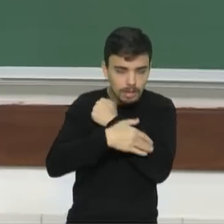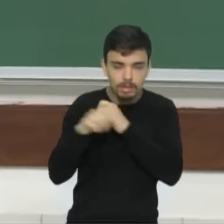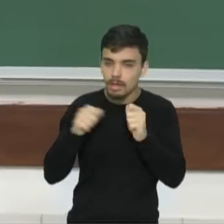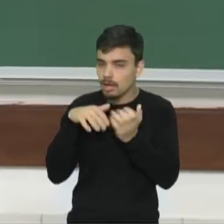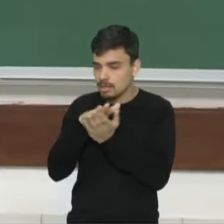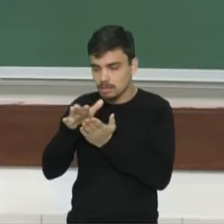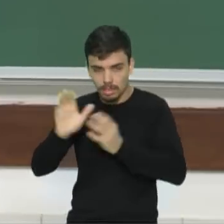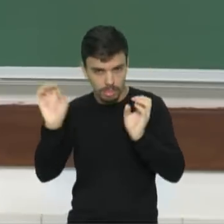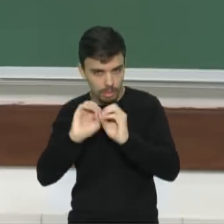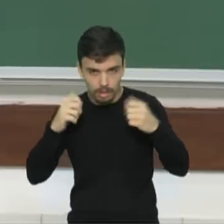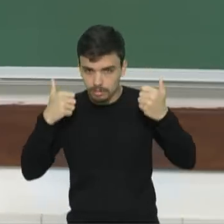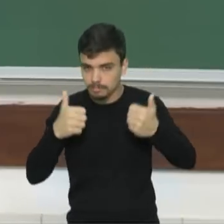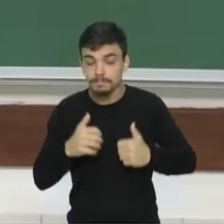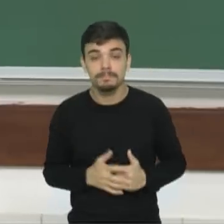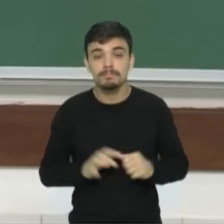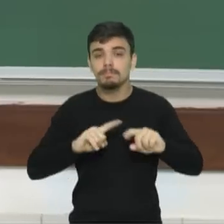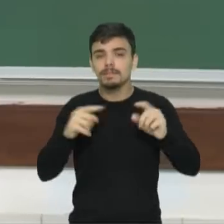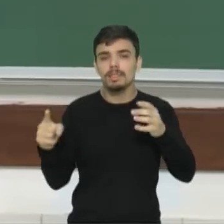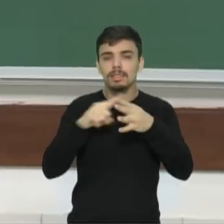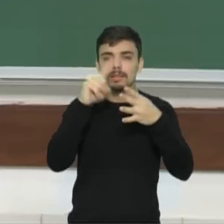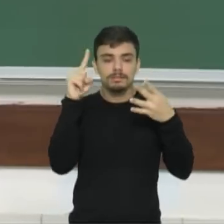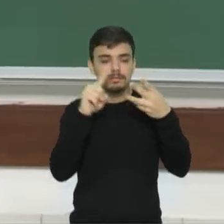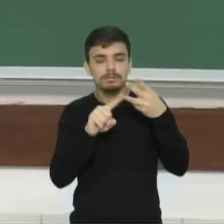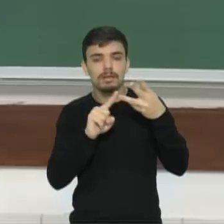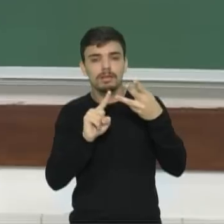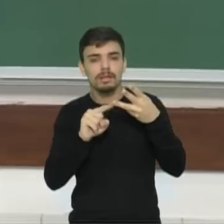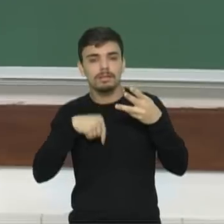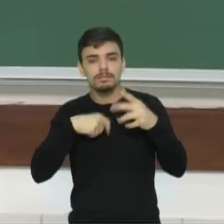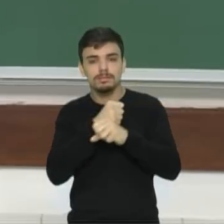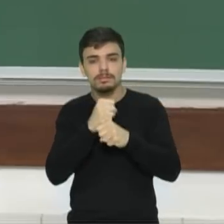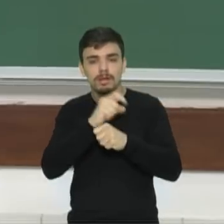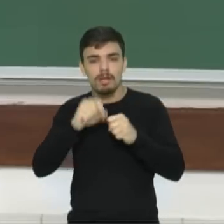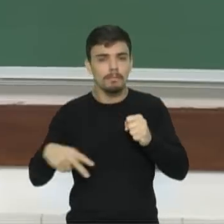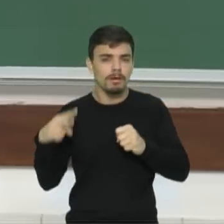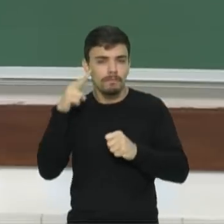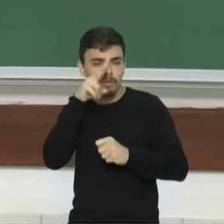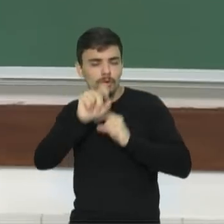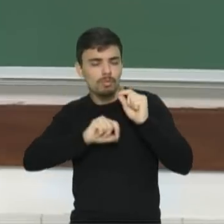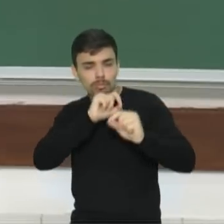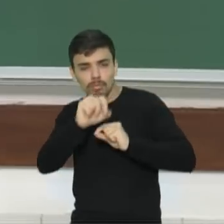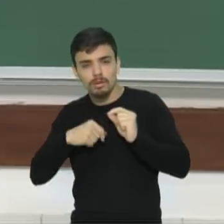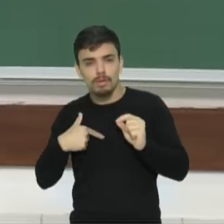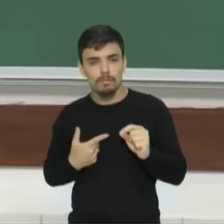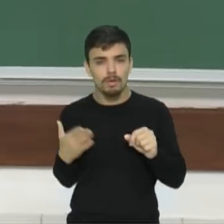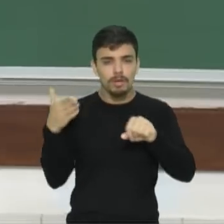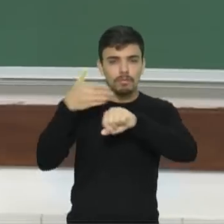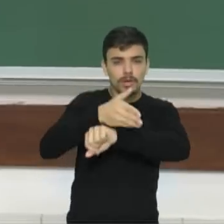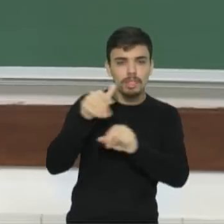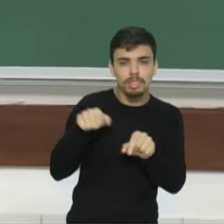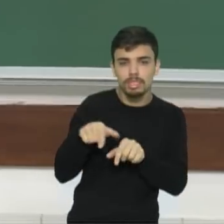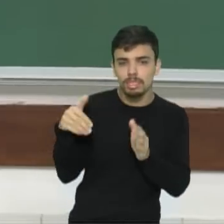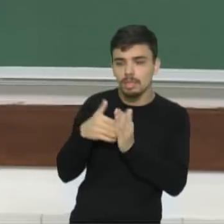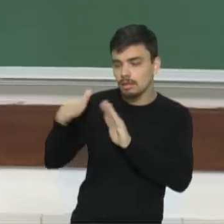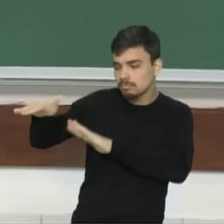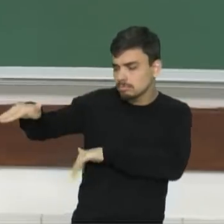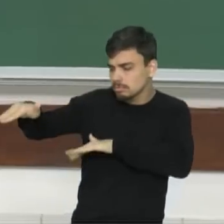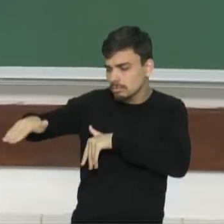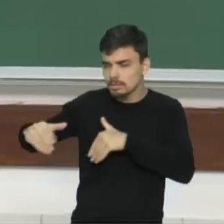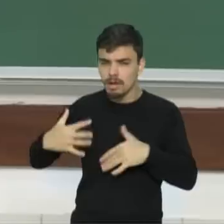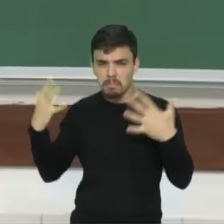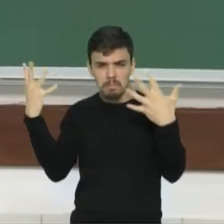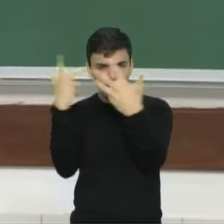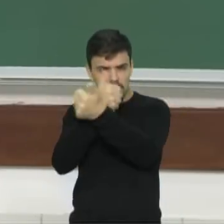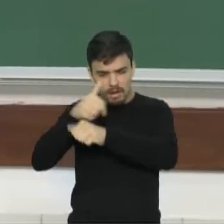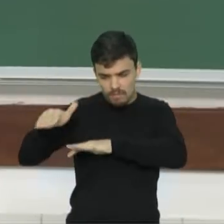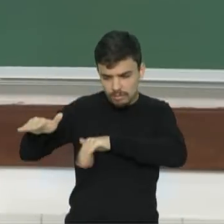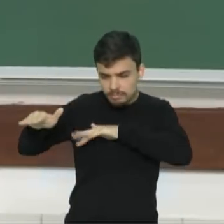custo algum. E a terceira superlua desse ano, que foi a mais forte, eu fui até o litoral do Paraná, numa praia maravilhosa, para